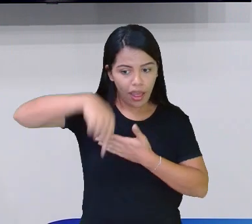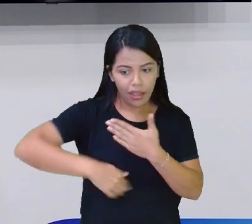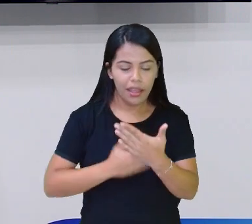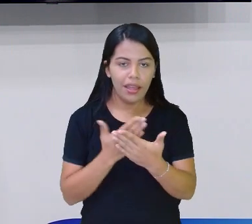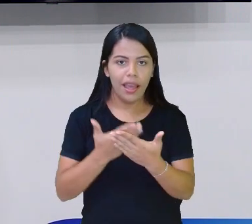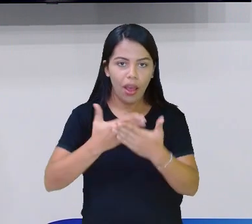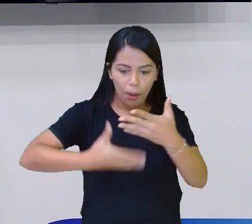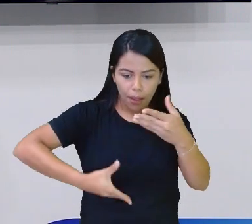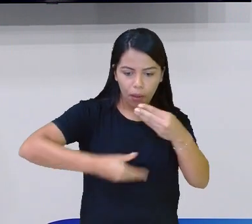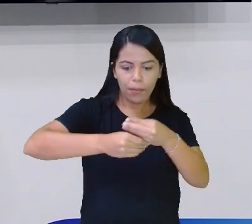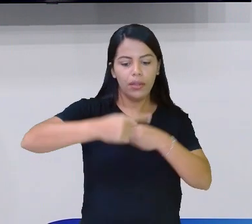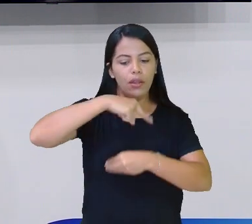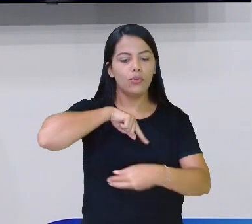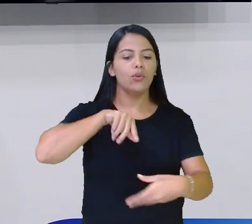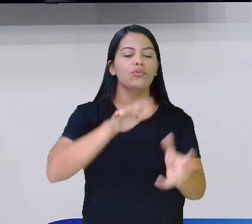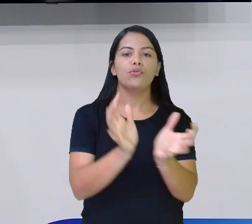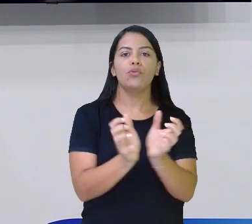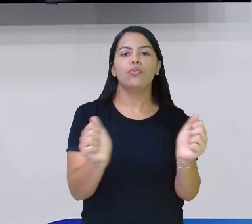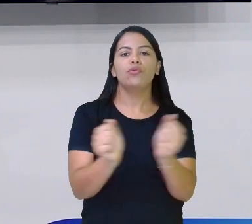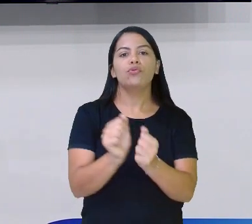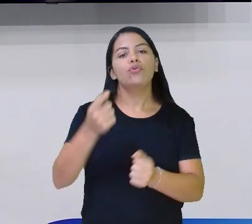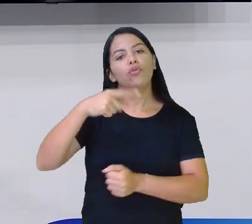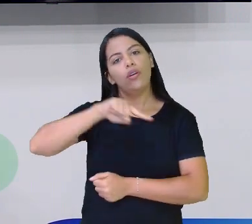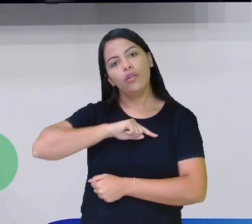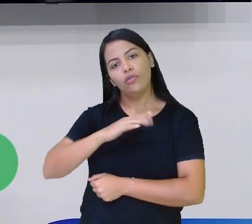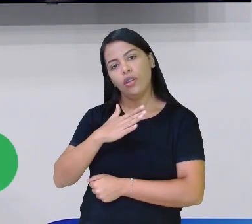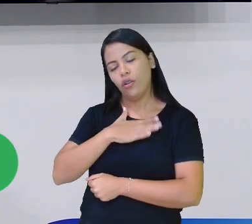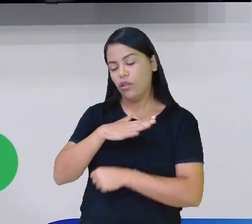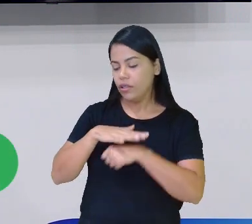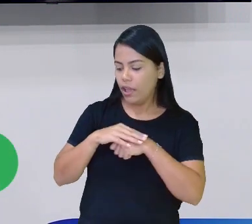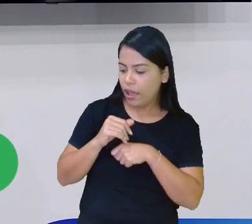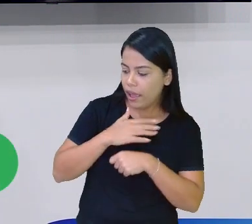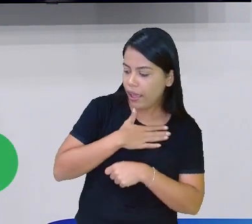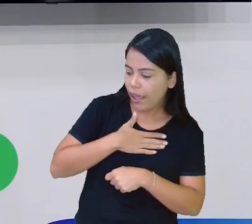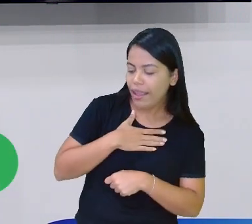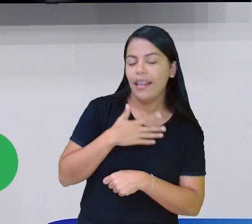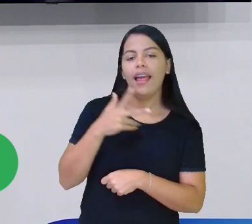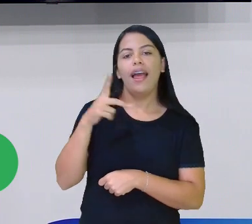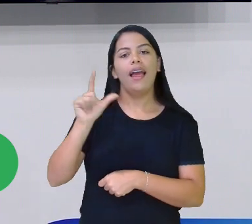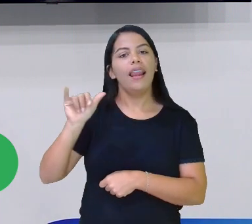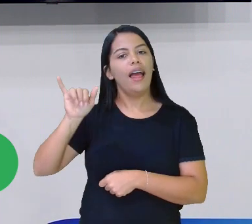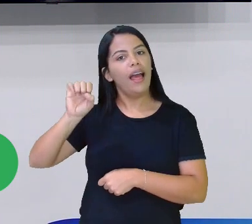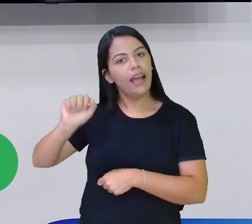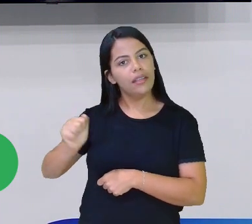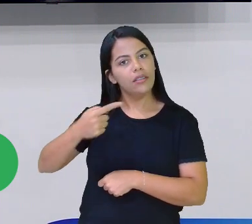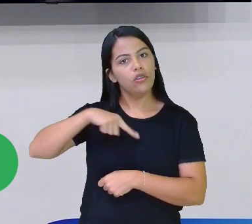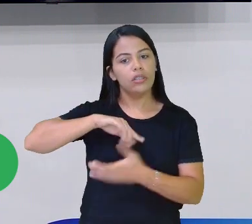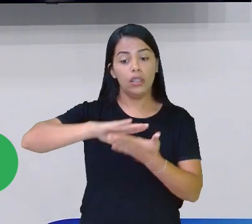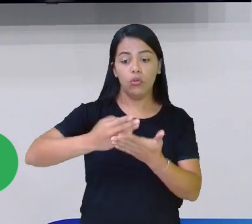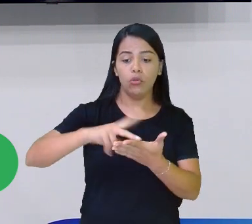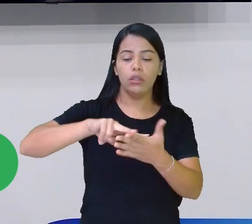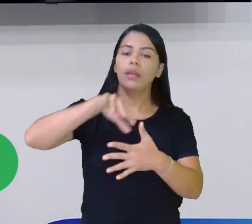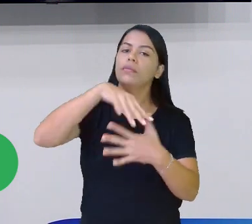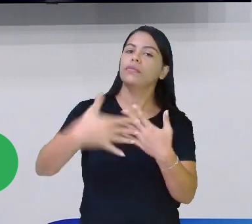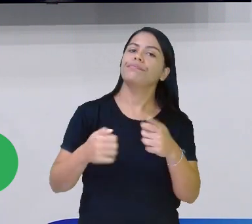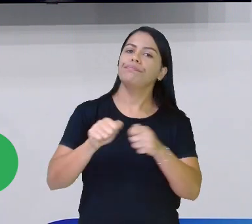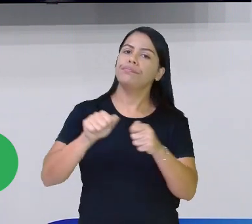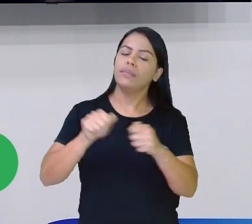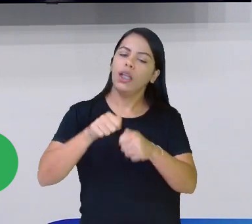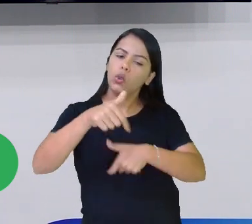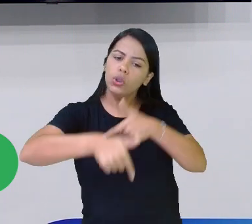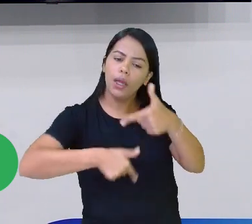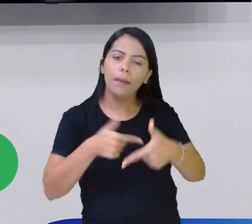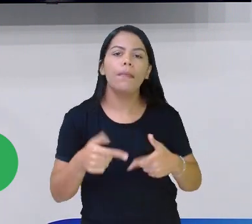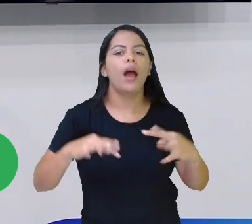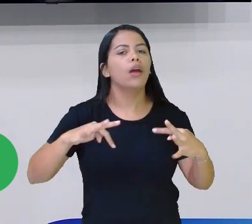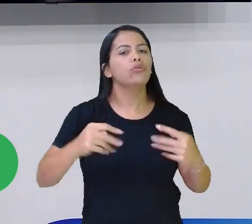essa equipe, está aqui conosco a nossa querida Laisa, nossa intérprete de Libras, né? Fazendo aquele trabalho todo